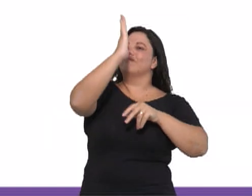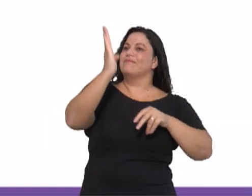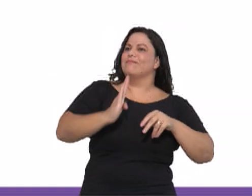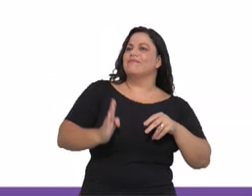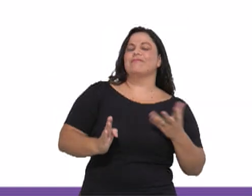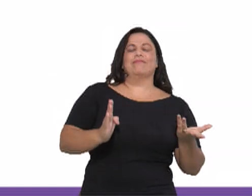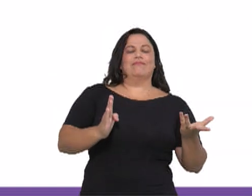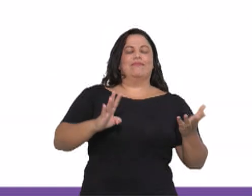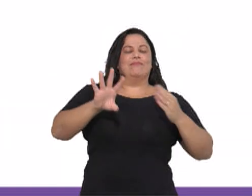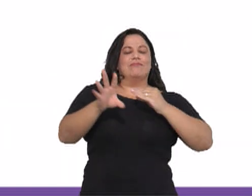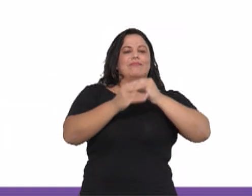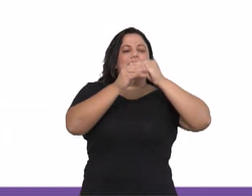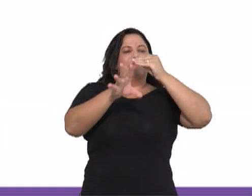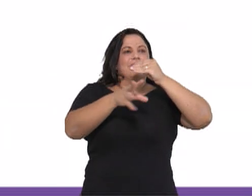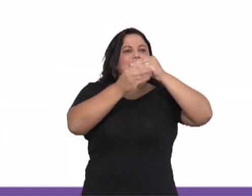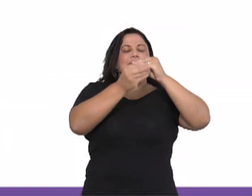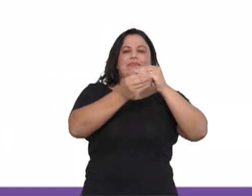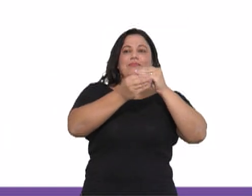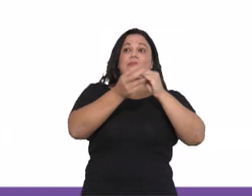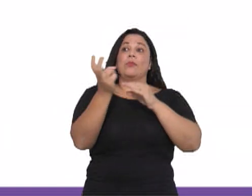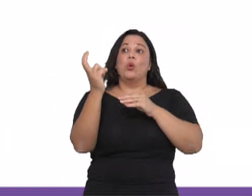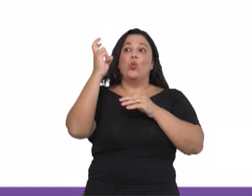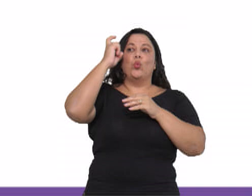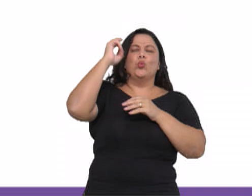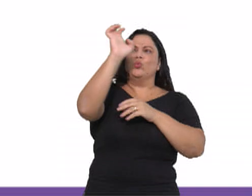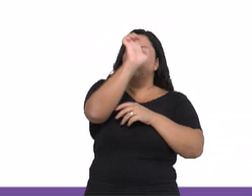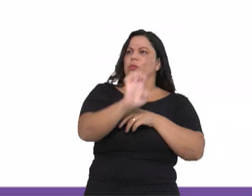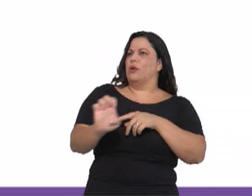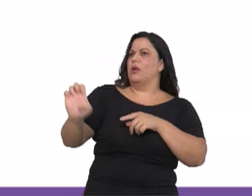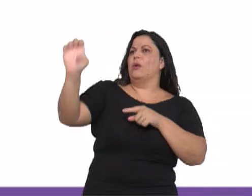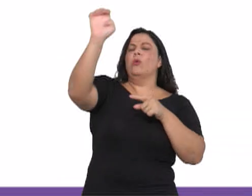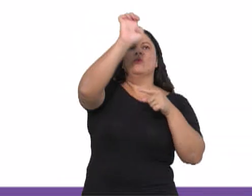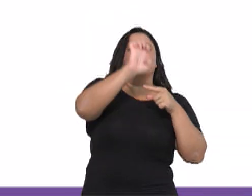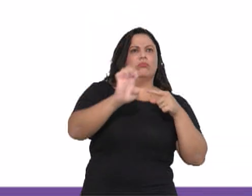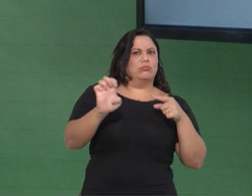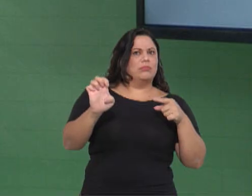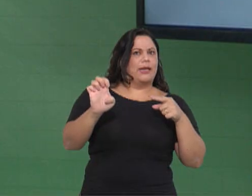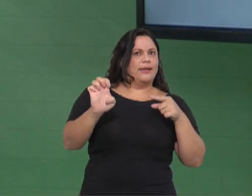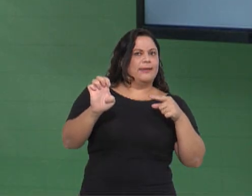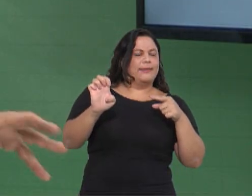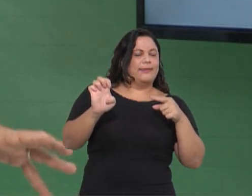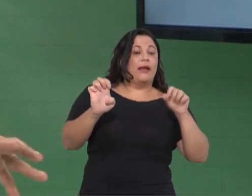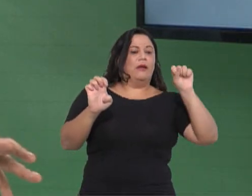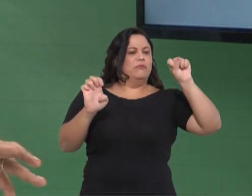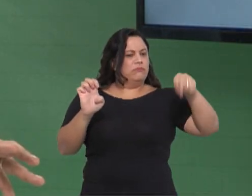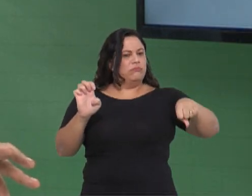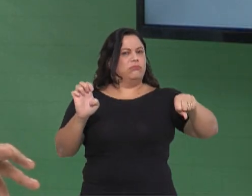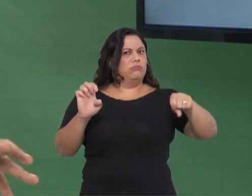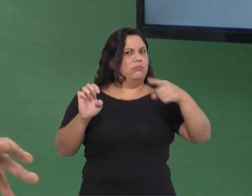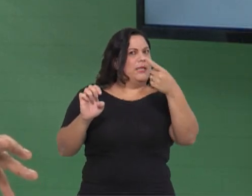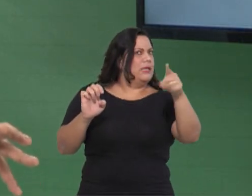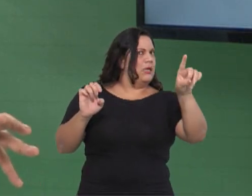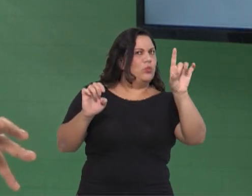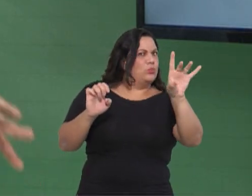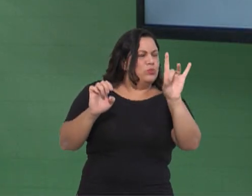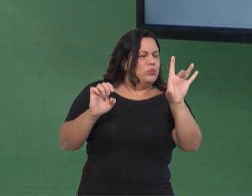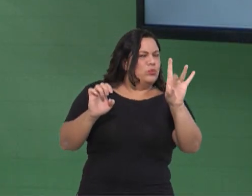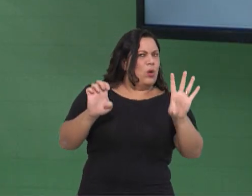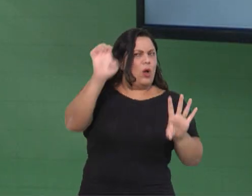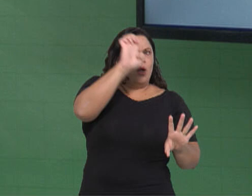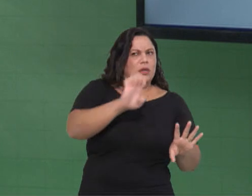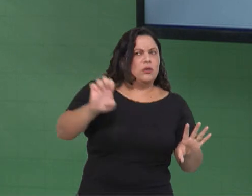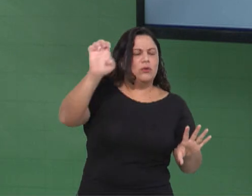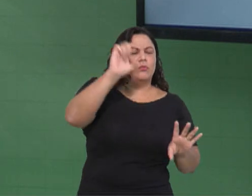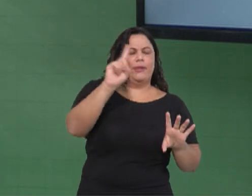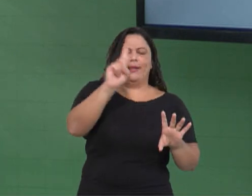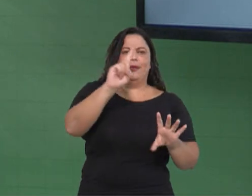reúne elementos. A, da cultura europeia? Bom, em parte sim, mas não só da europeia. Inclusive